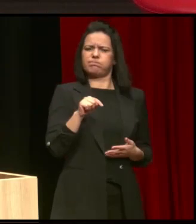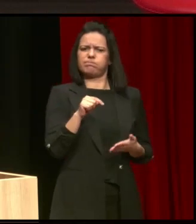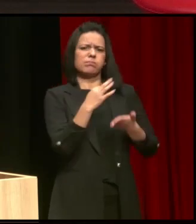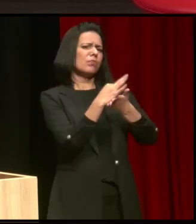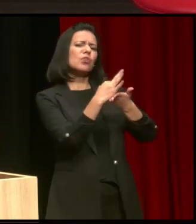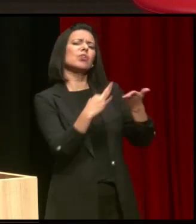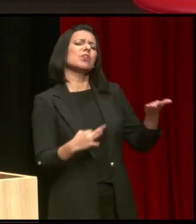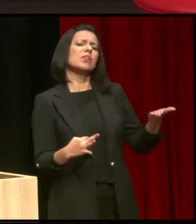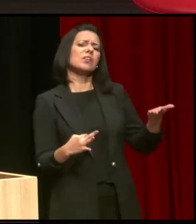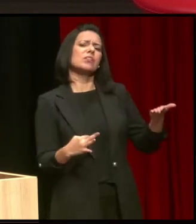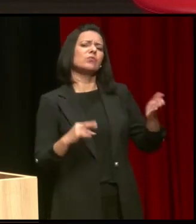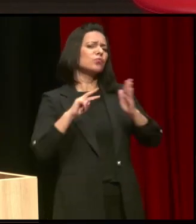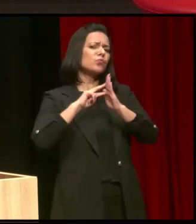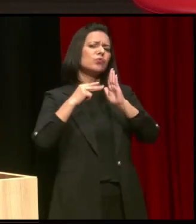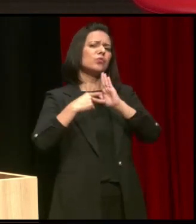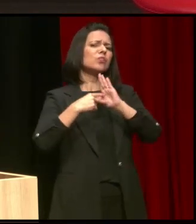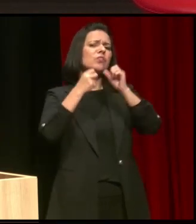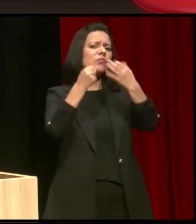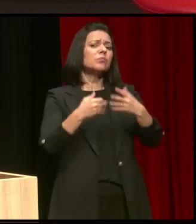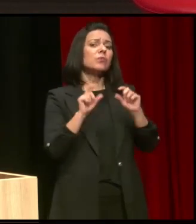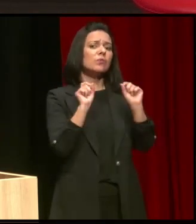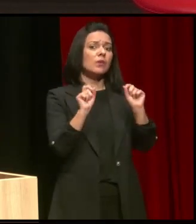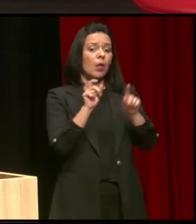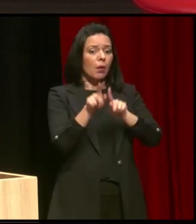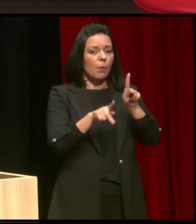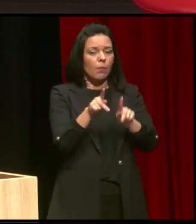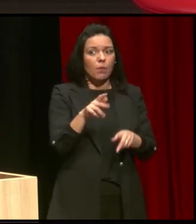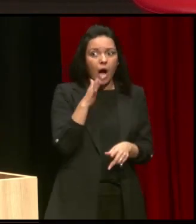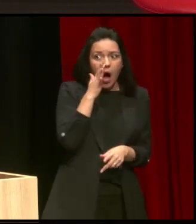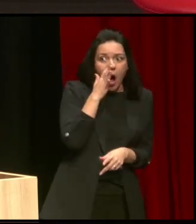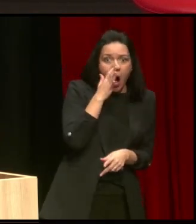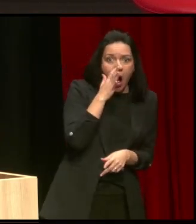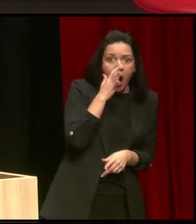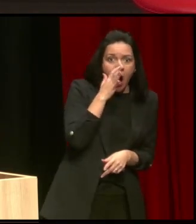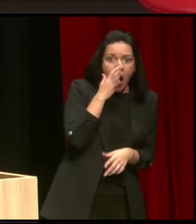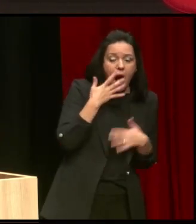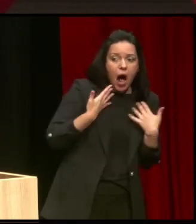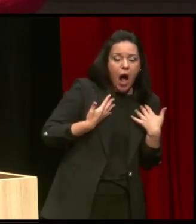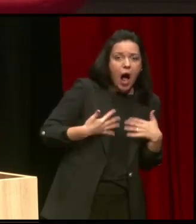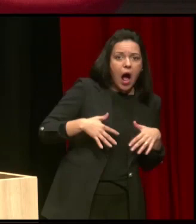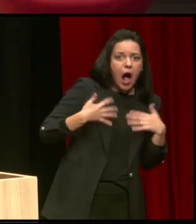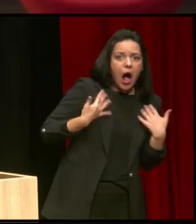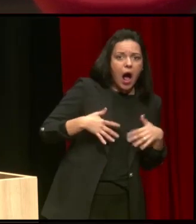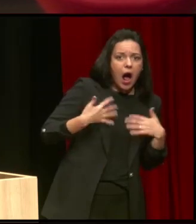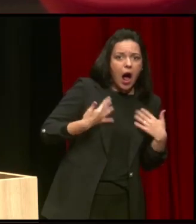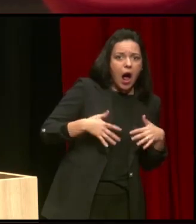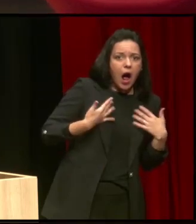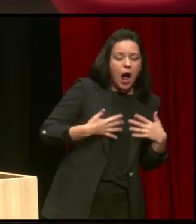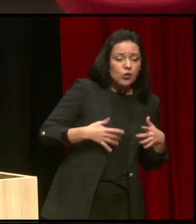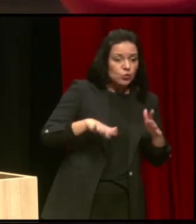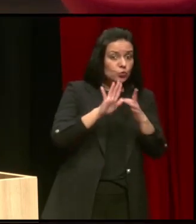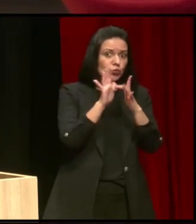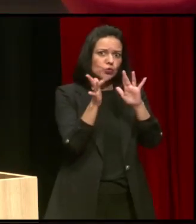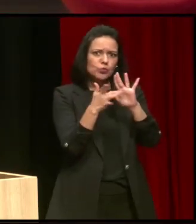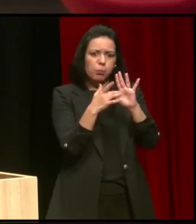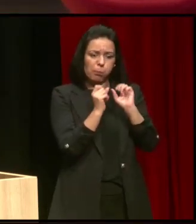uma coisa assim, ó, o povo está admirado que Jesus faz até o surdo